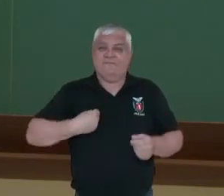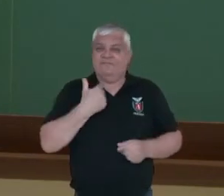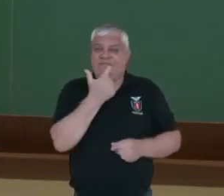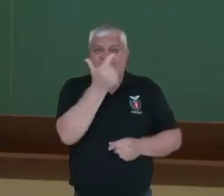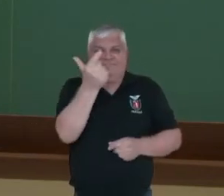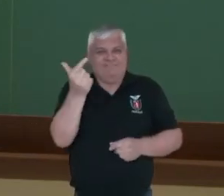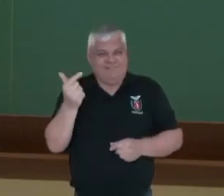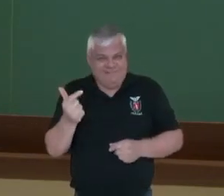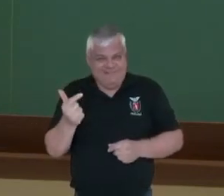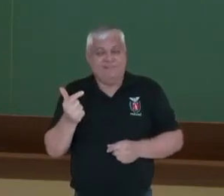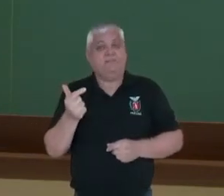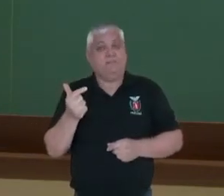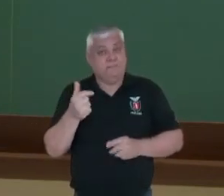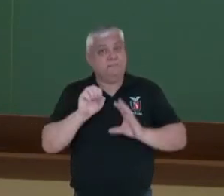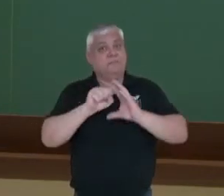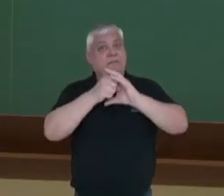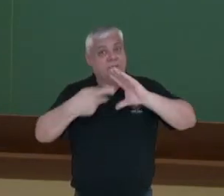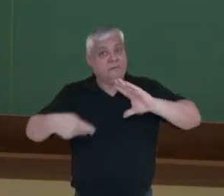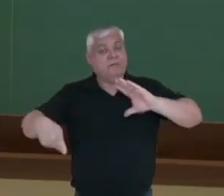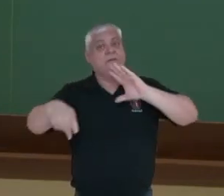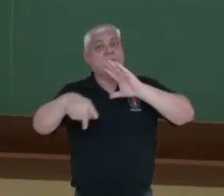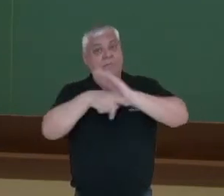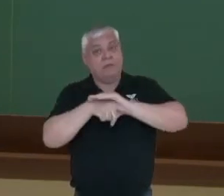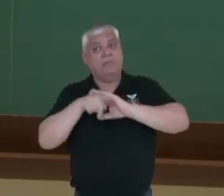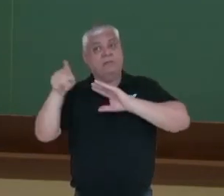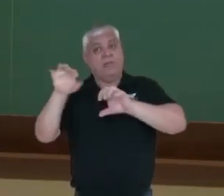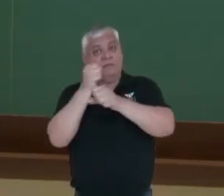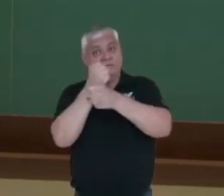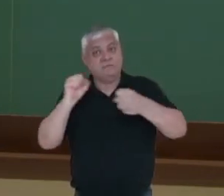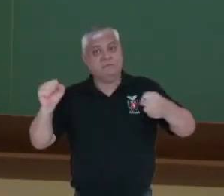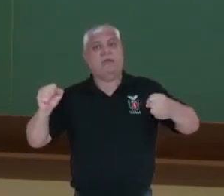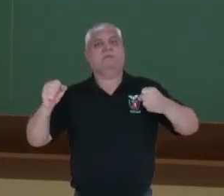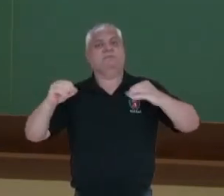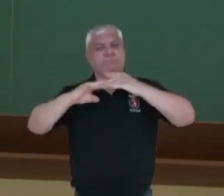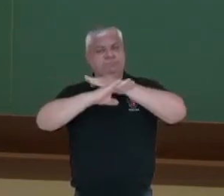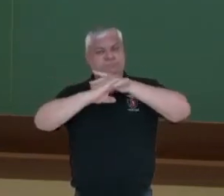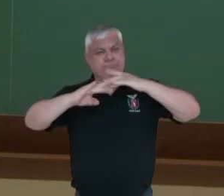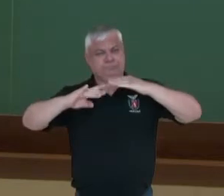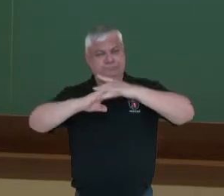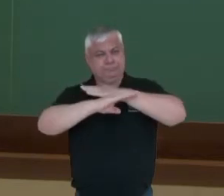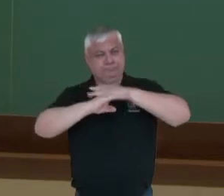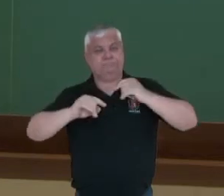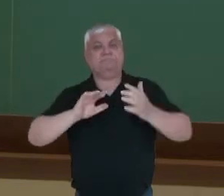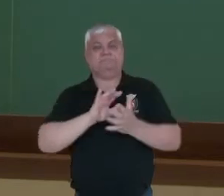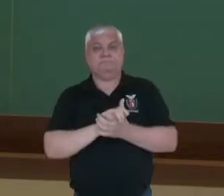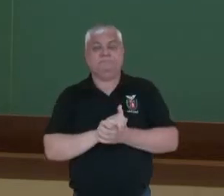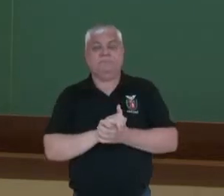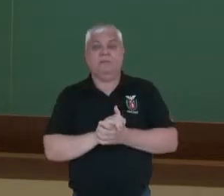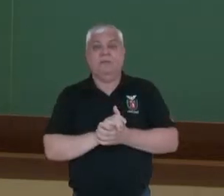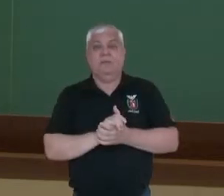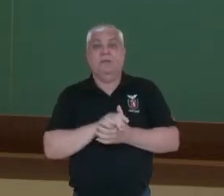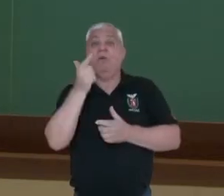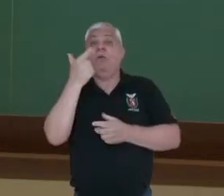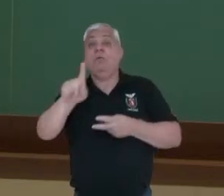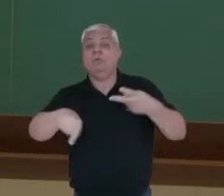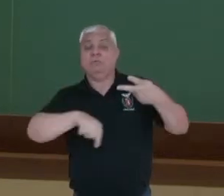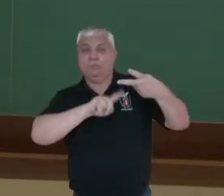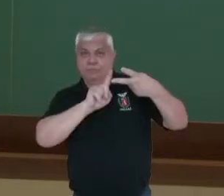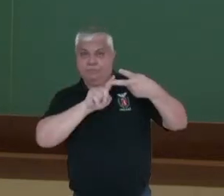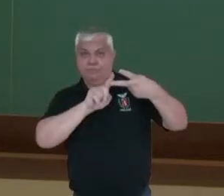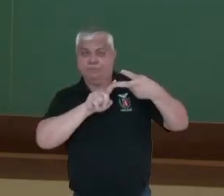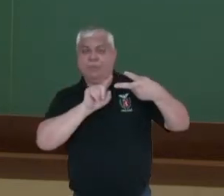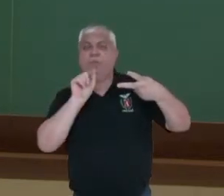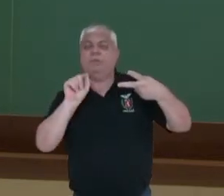Então são características das formações dessas áreas metropolitanas que nós temos. Outra característica que faz com